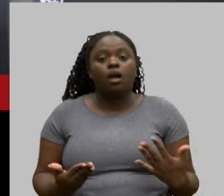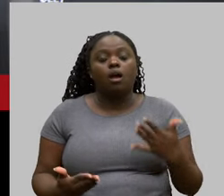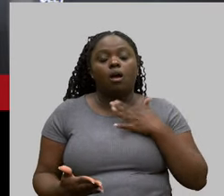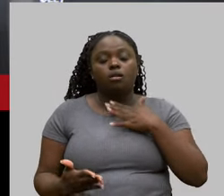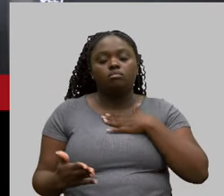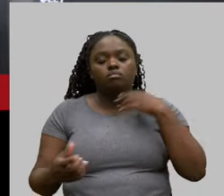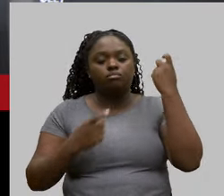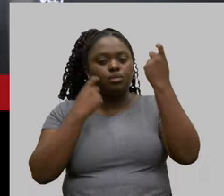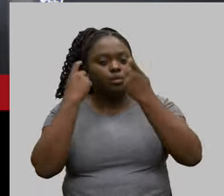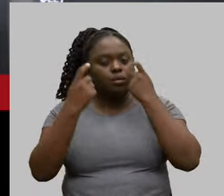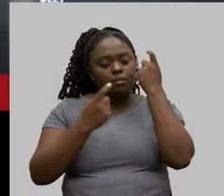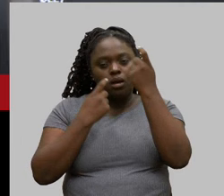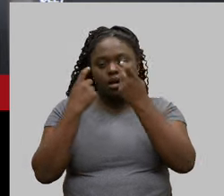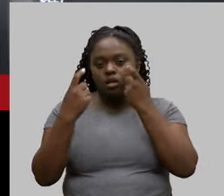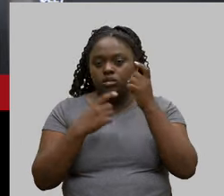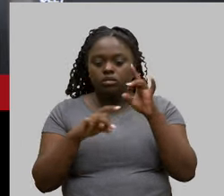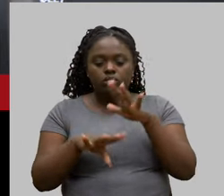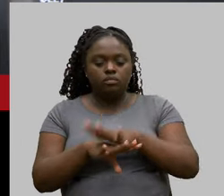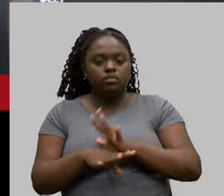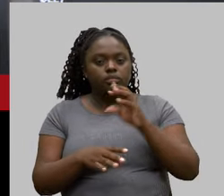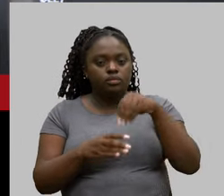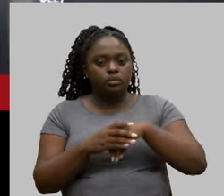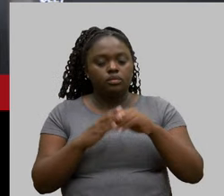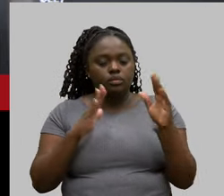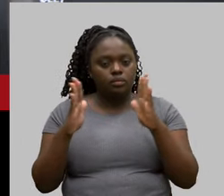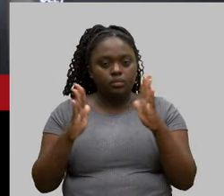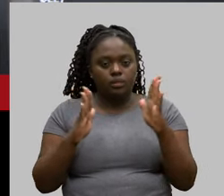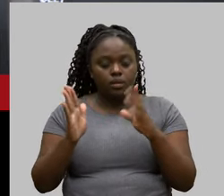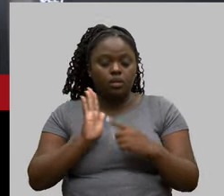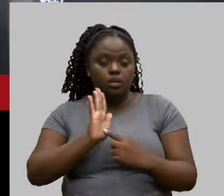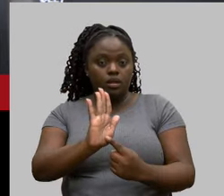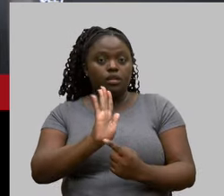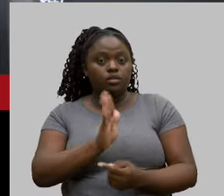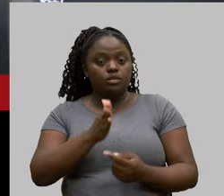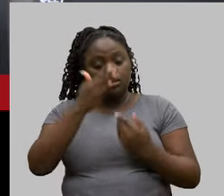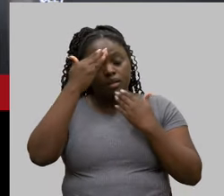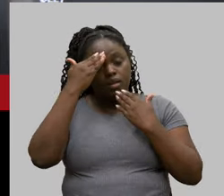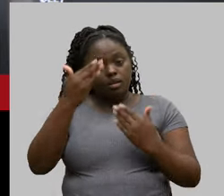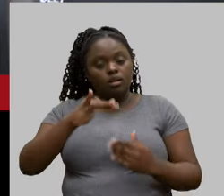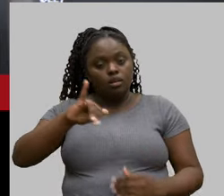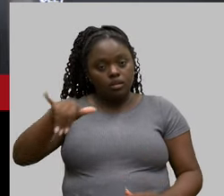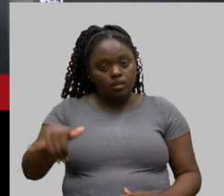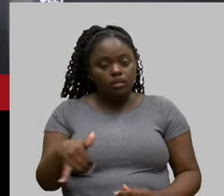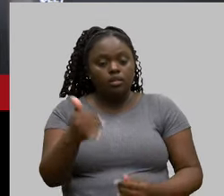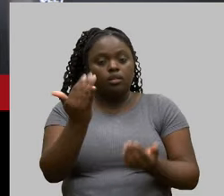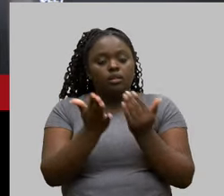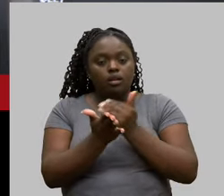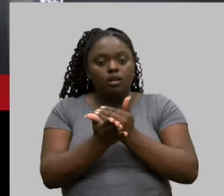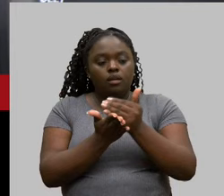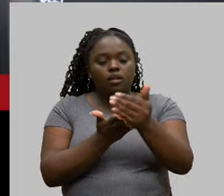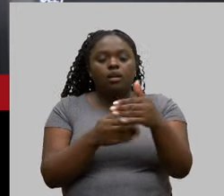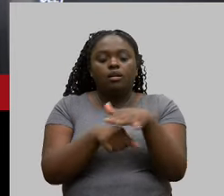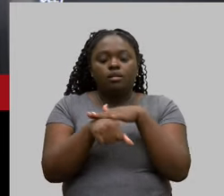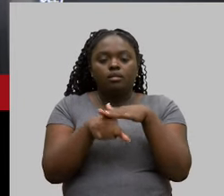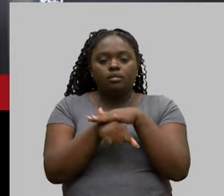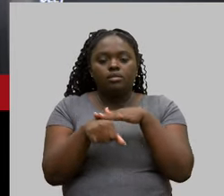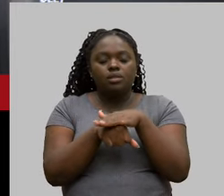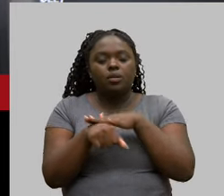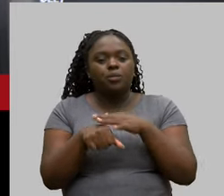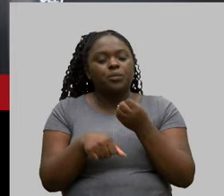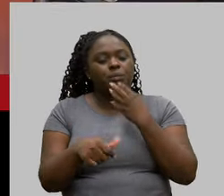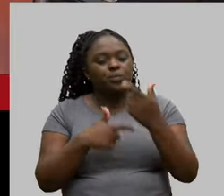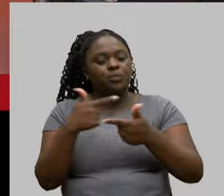preocupações dentro do nosso prazo prévio estabelecido e agradeço a oportunidade de começarmos a conversar sobre isso um grande trabalho a